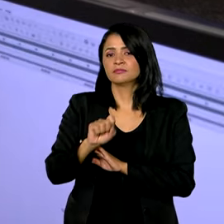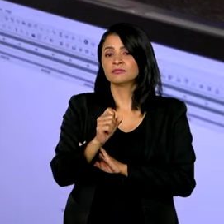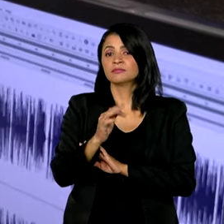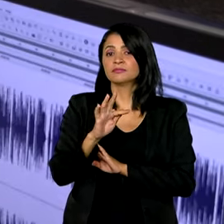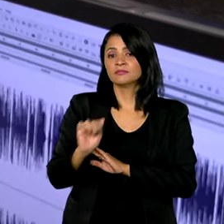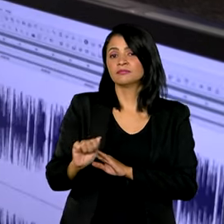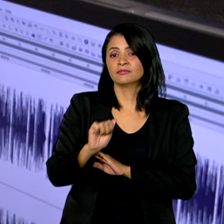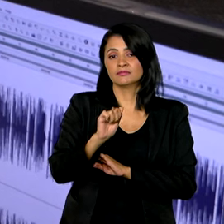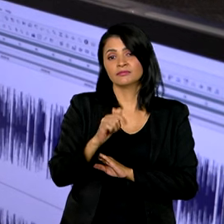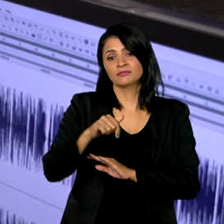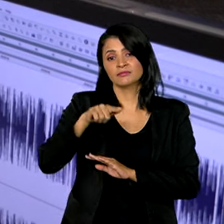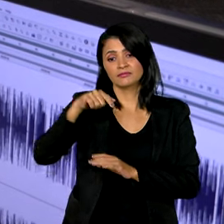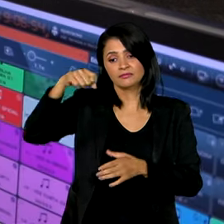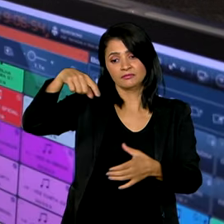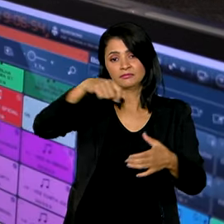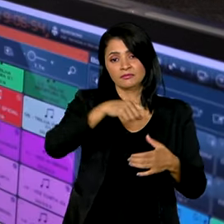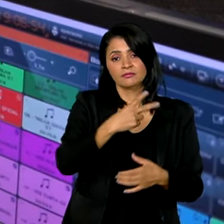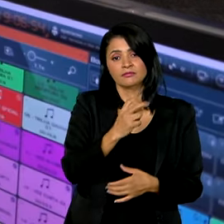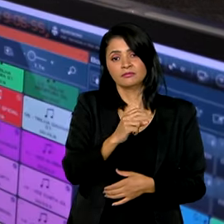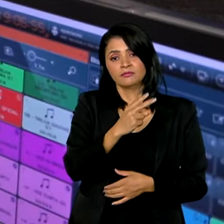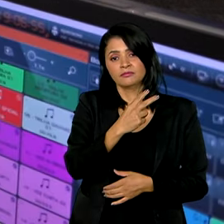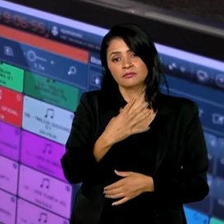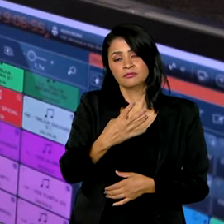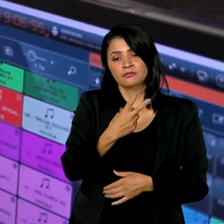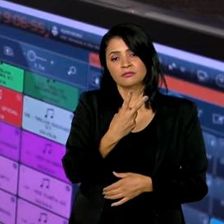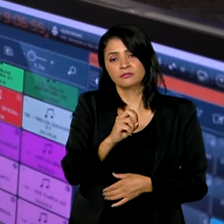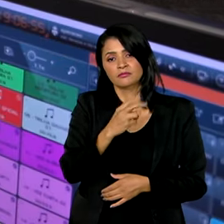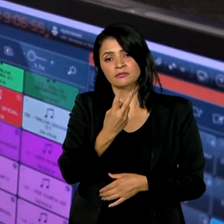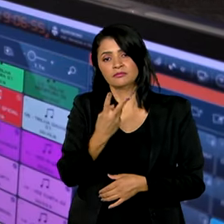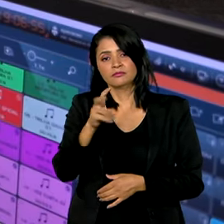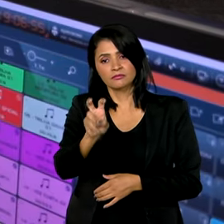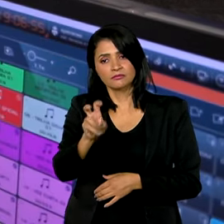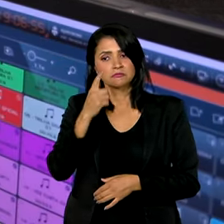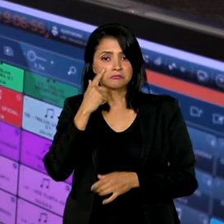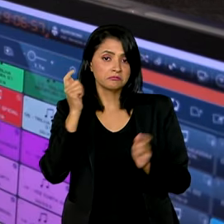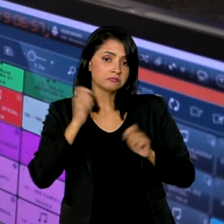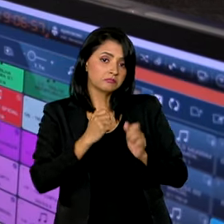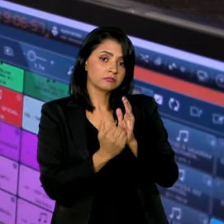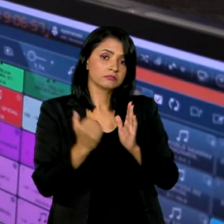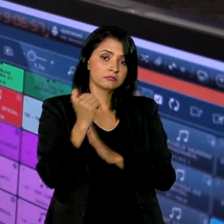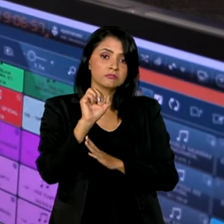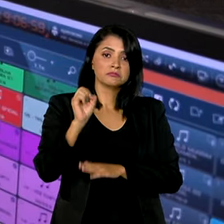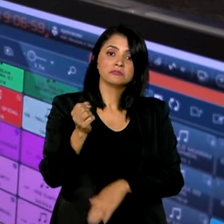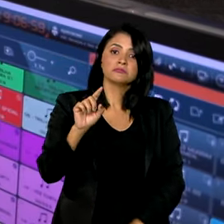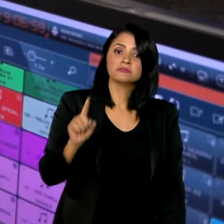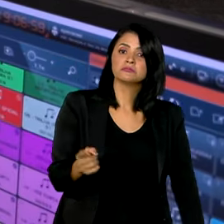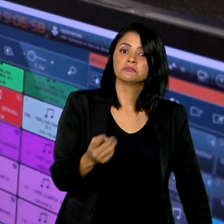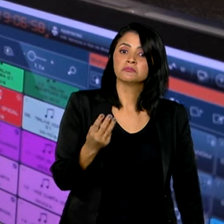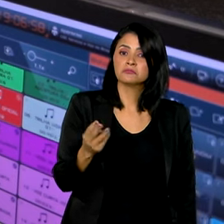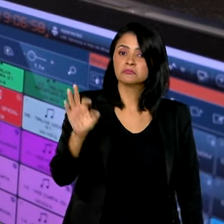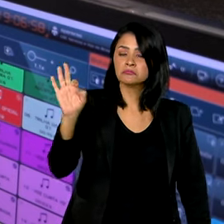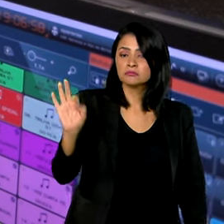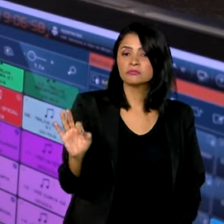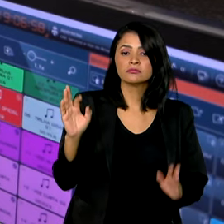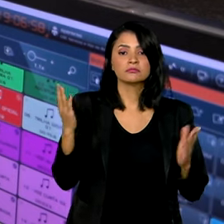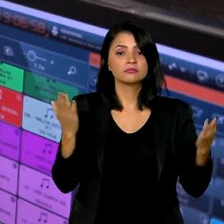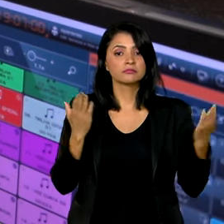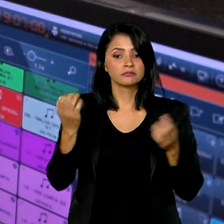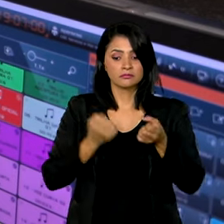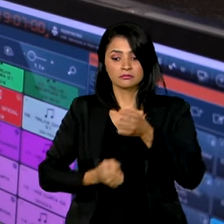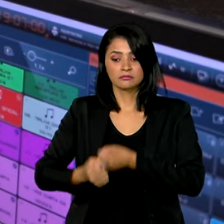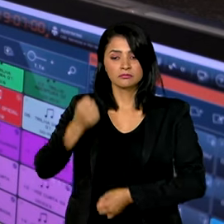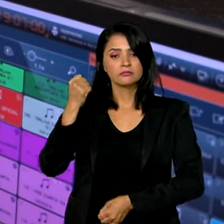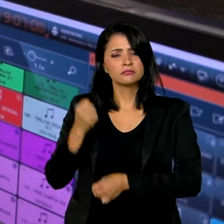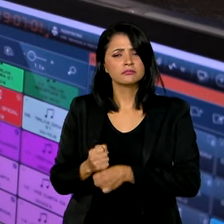2024/2025 a previsão da Conab é que haja um aumento da produção aí de 83% em relação ao ano